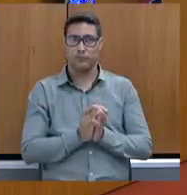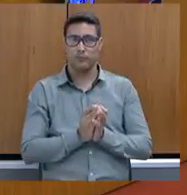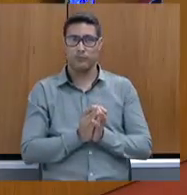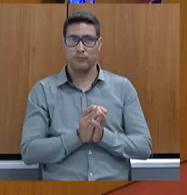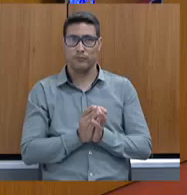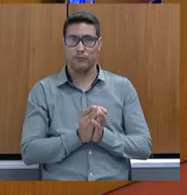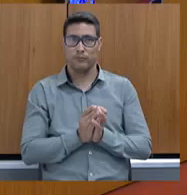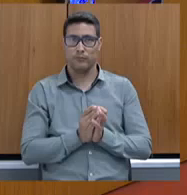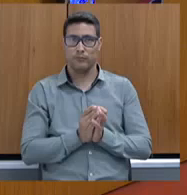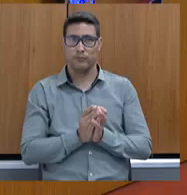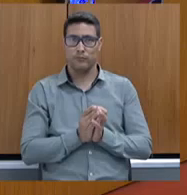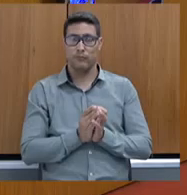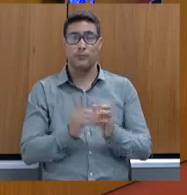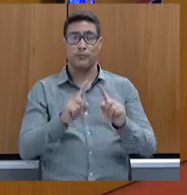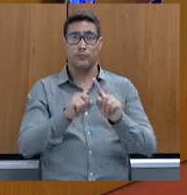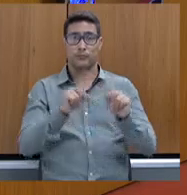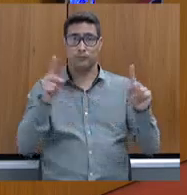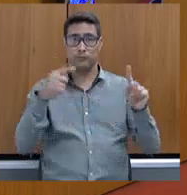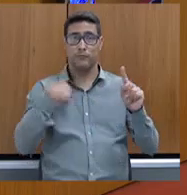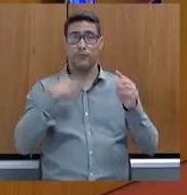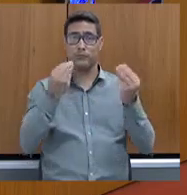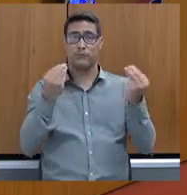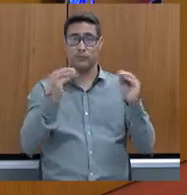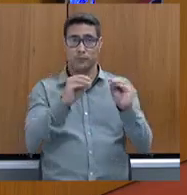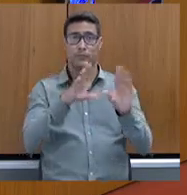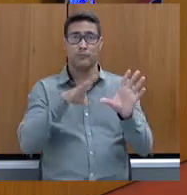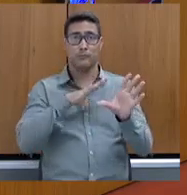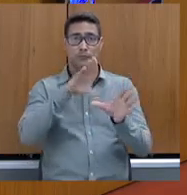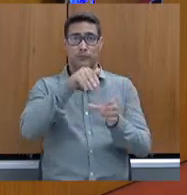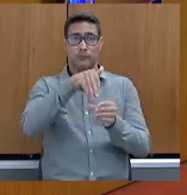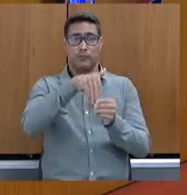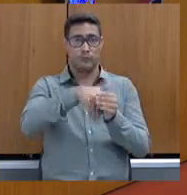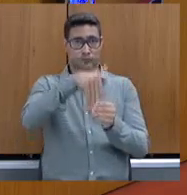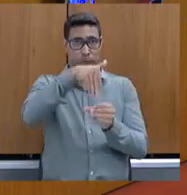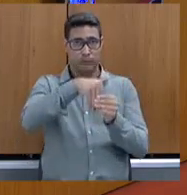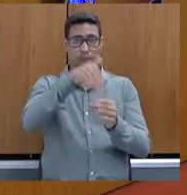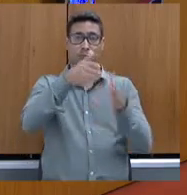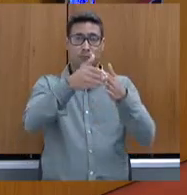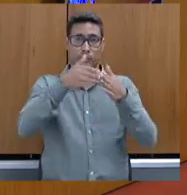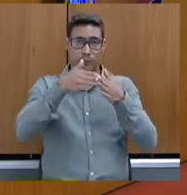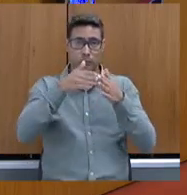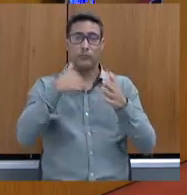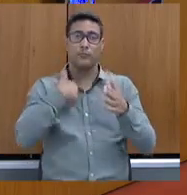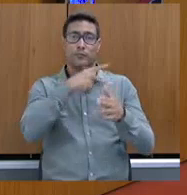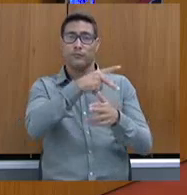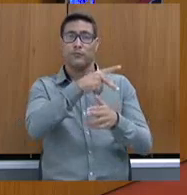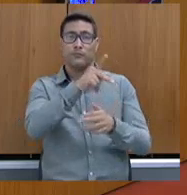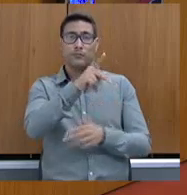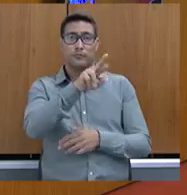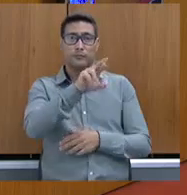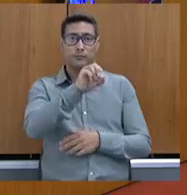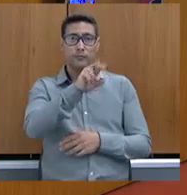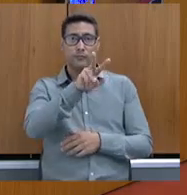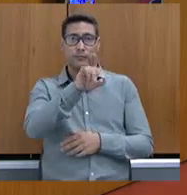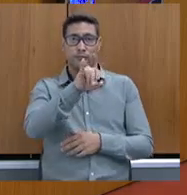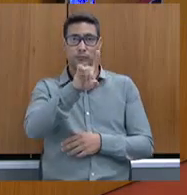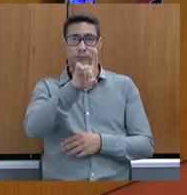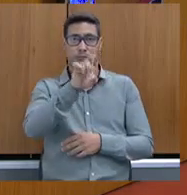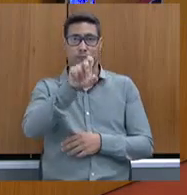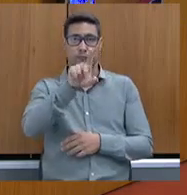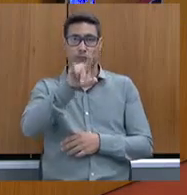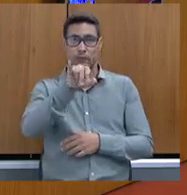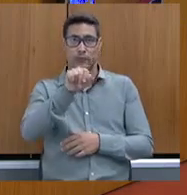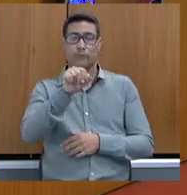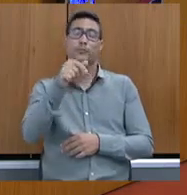nós vamos então colocar em votação né um pedido de providência feito de forma